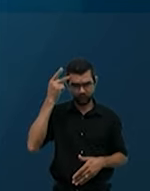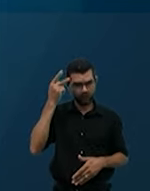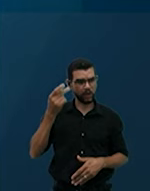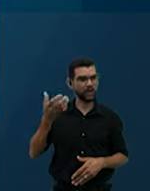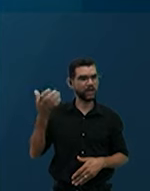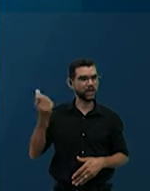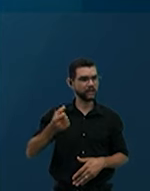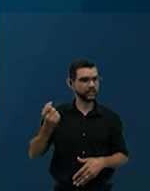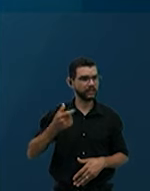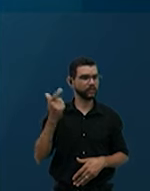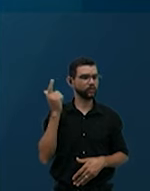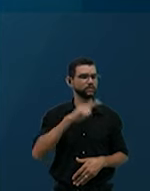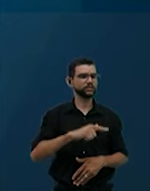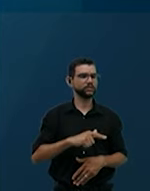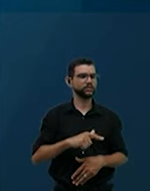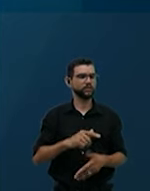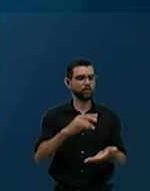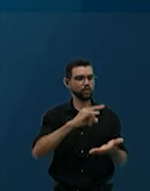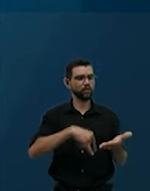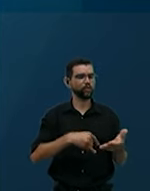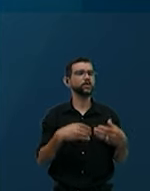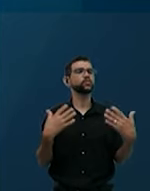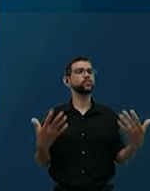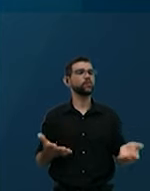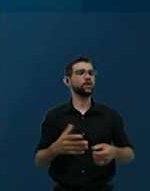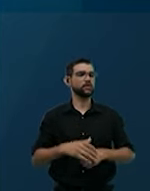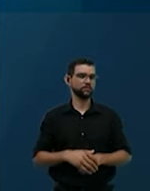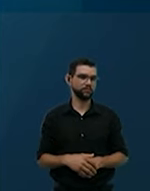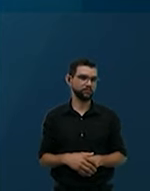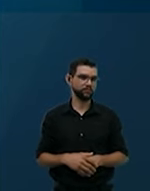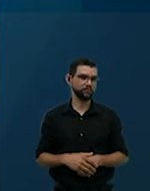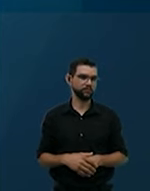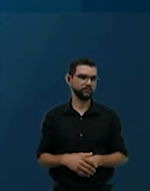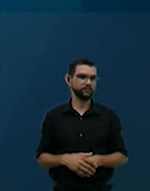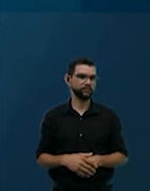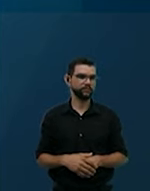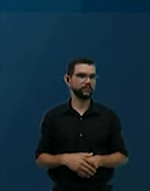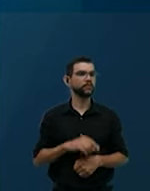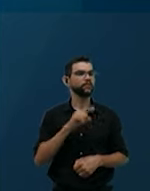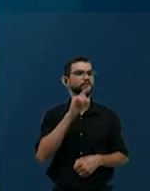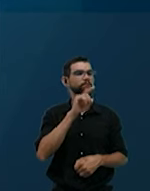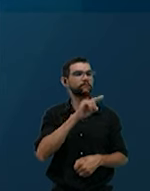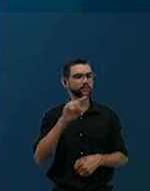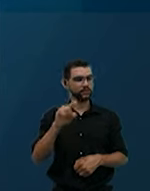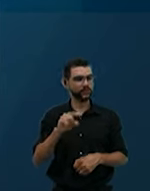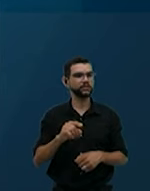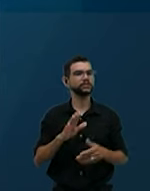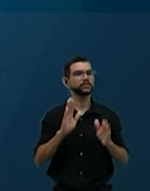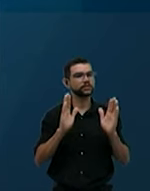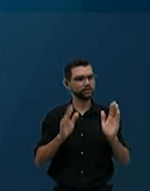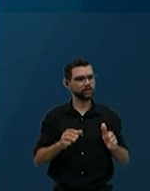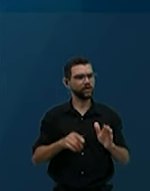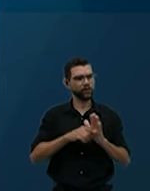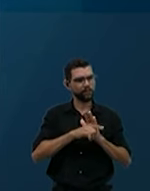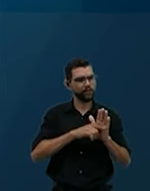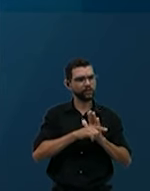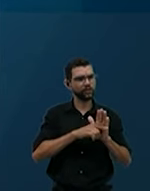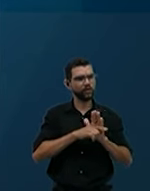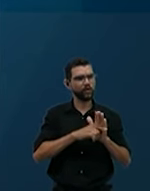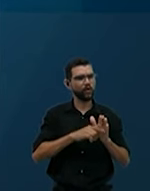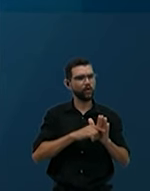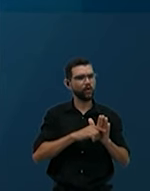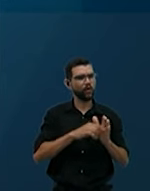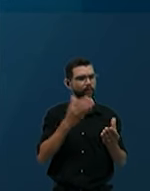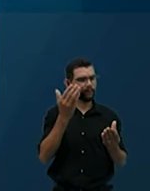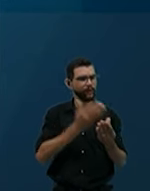já analisaram aqui milhares de casos em que o documento-chave era a certidão de casamento com a profissão